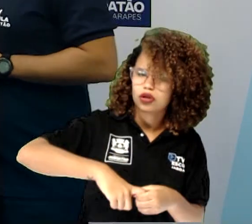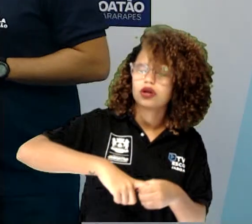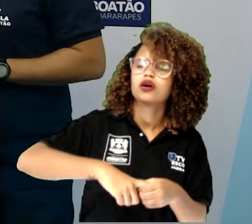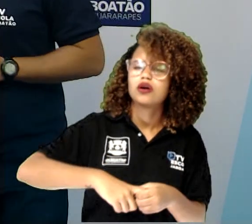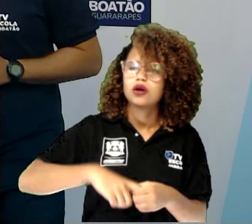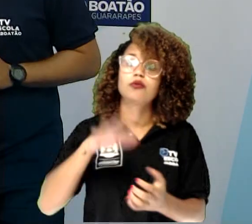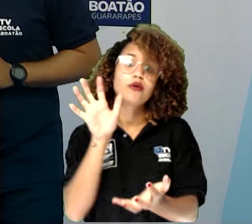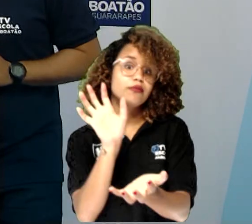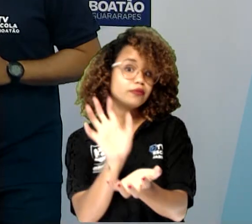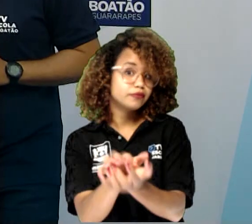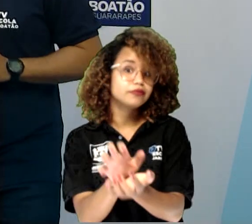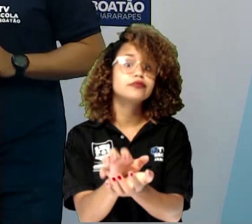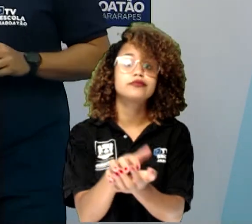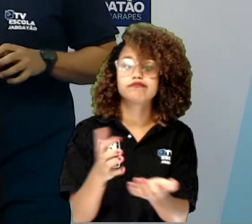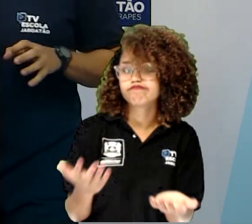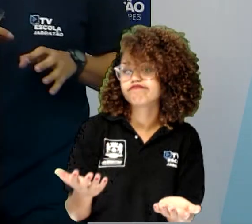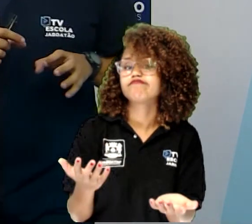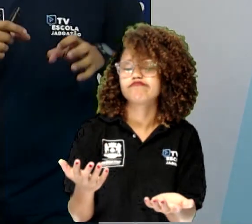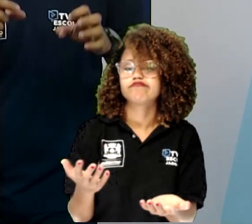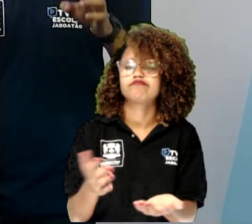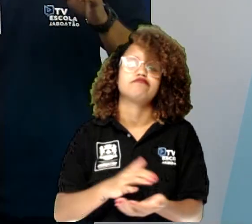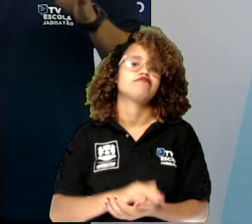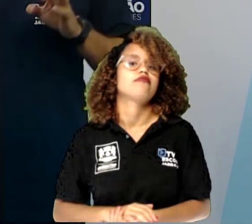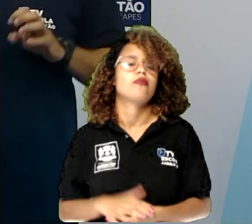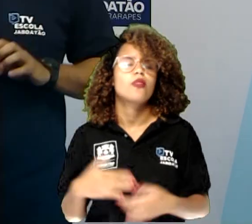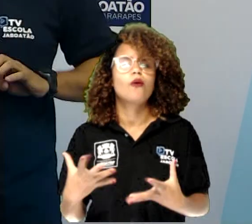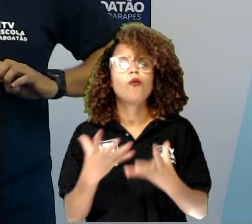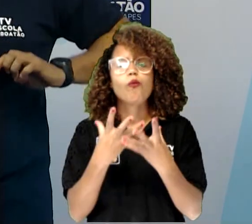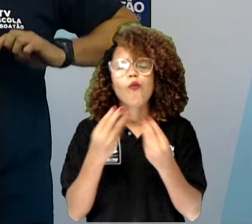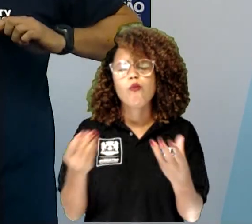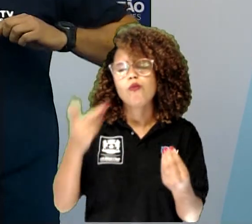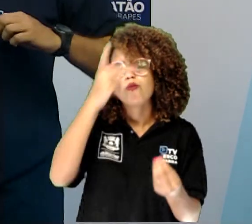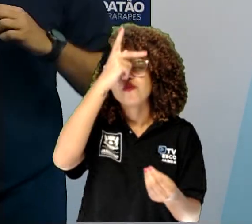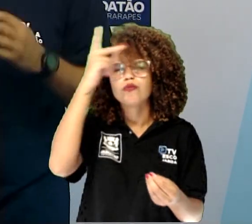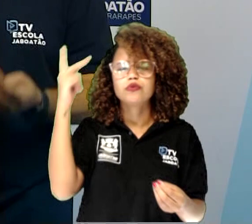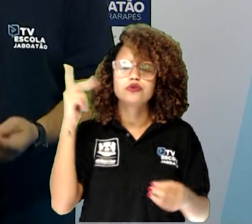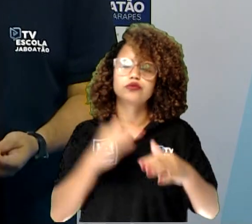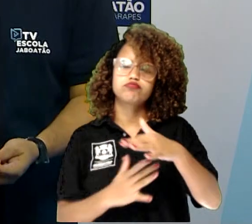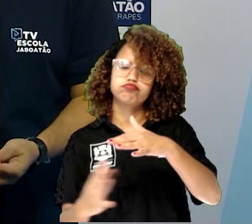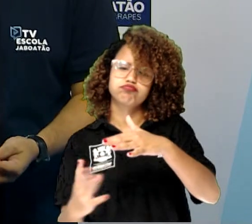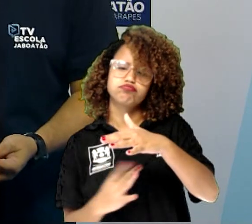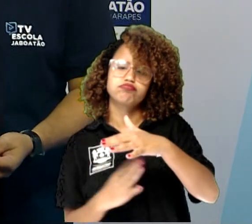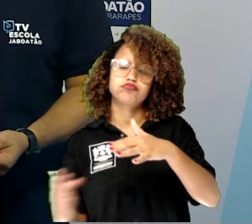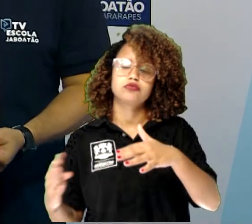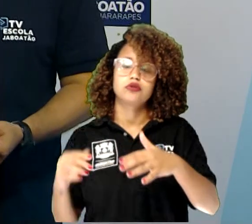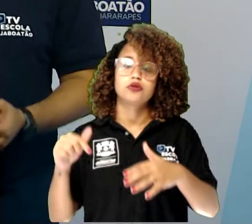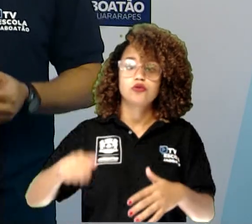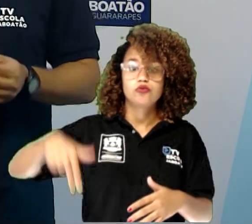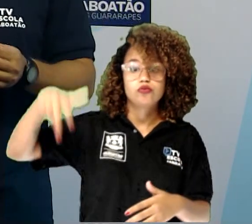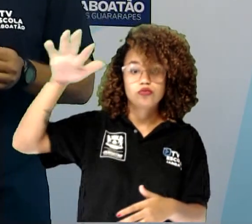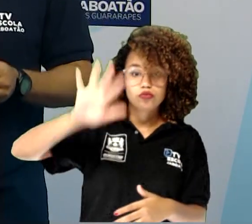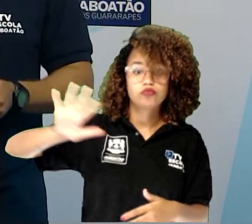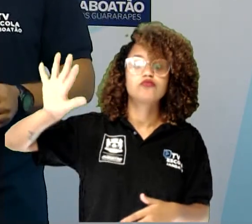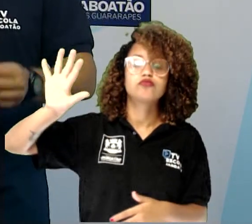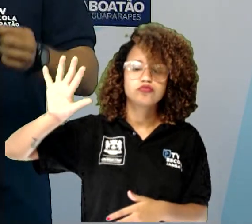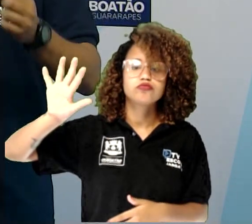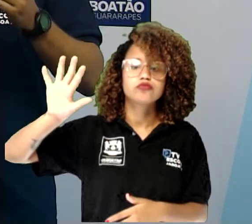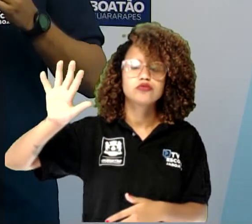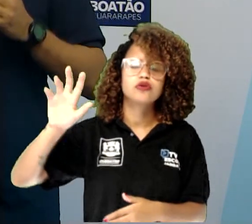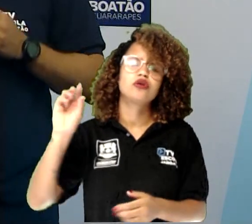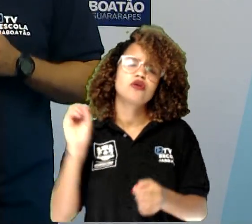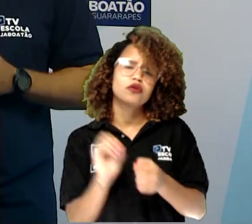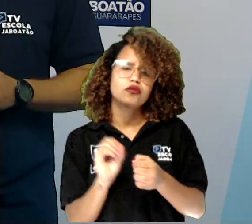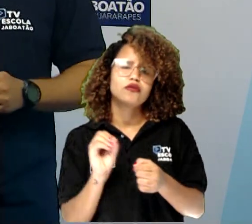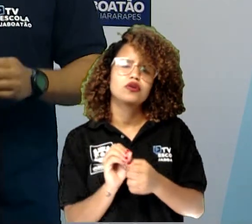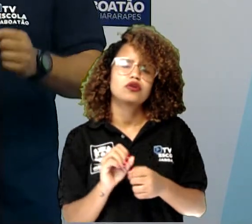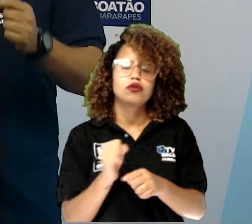o meu Pernambuco. E aí muitos desses imigrantes, em sua maioria nordestinos, eles realizaram ali a partir